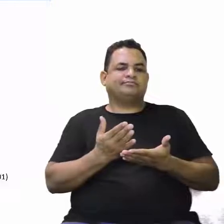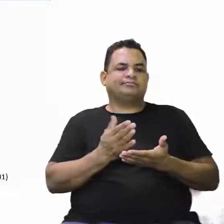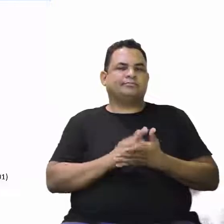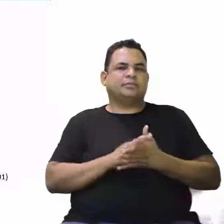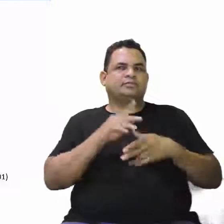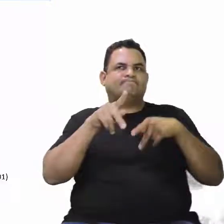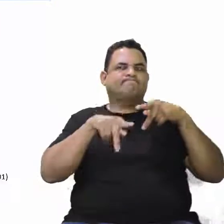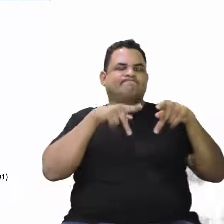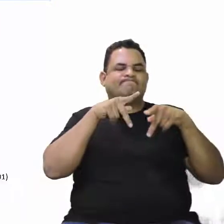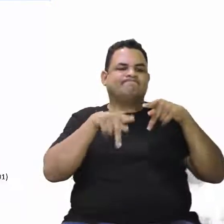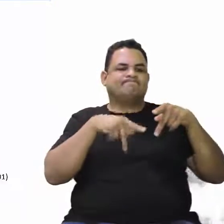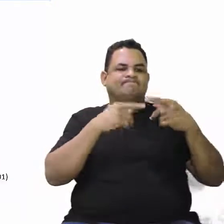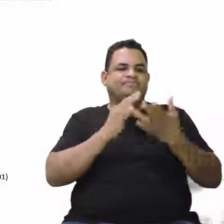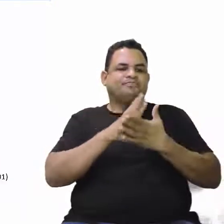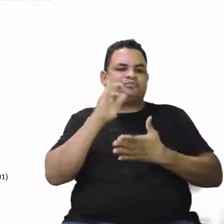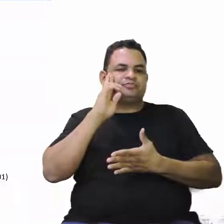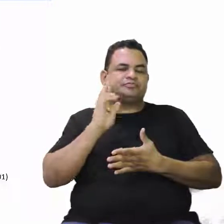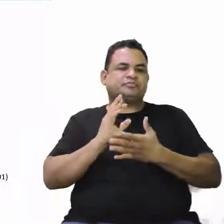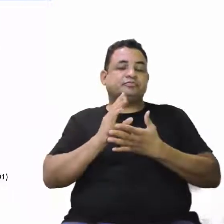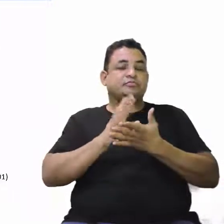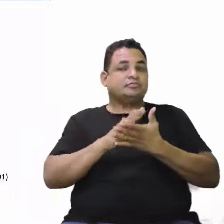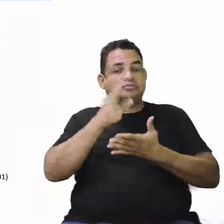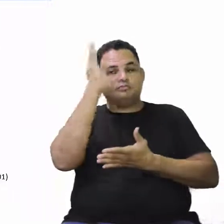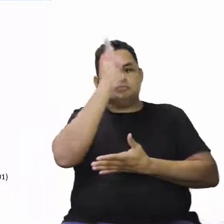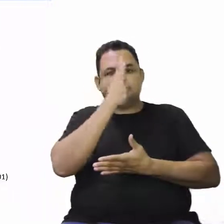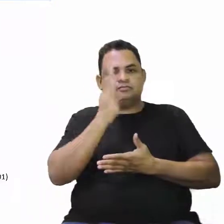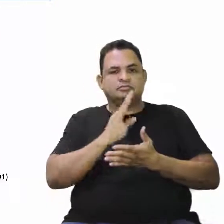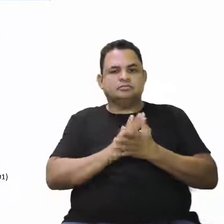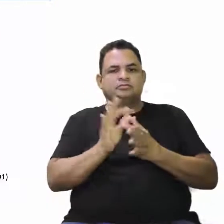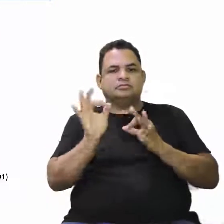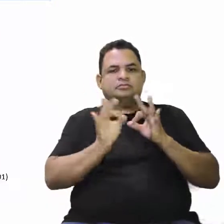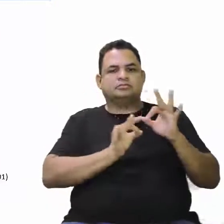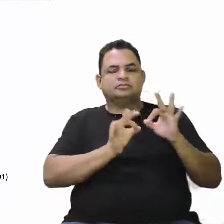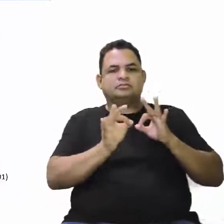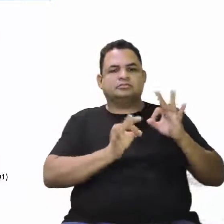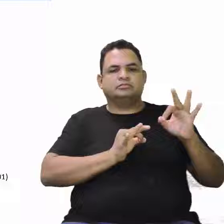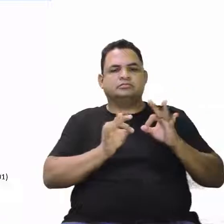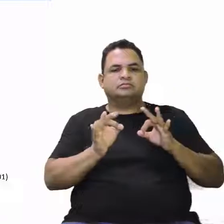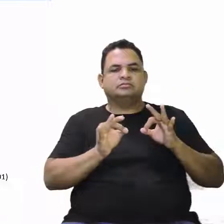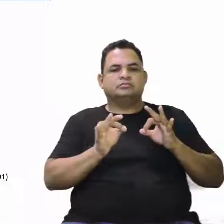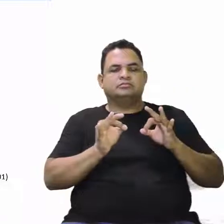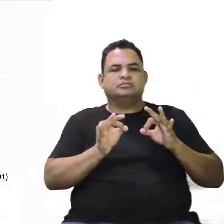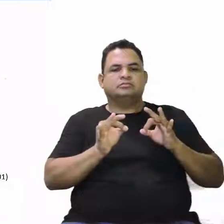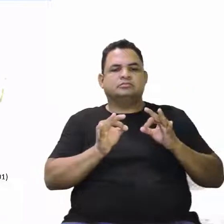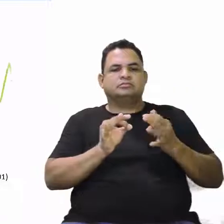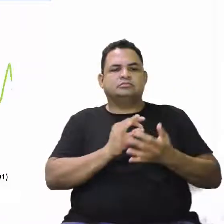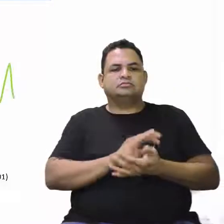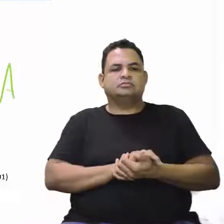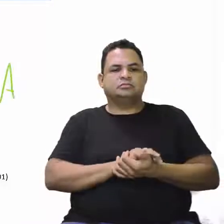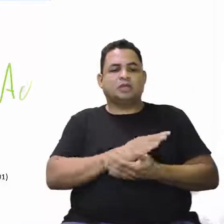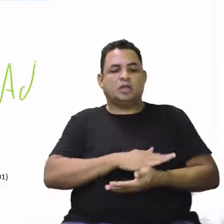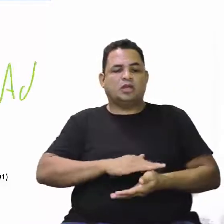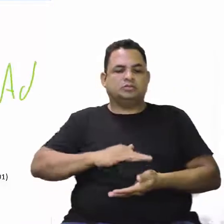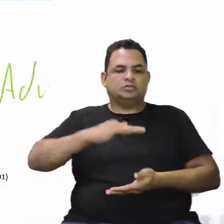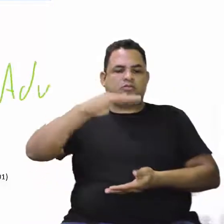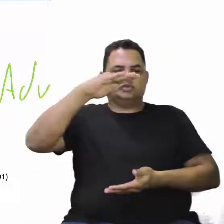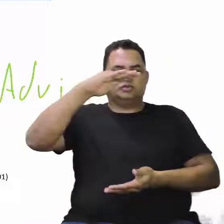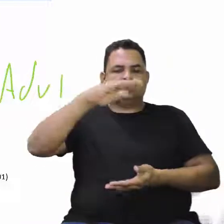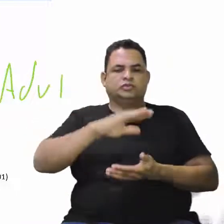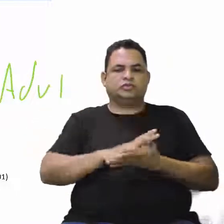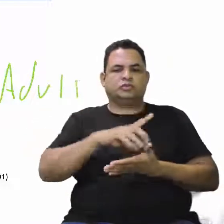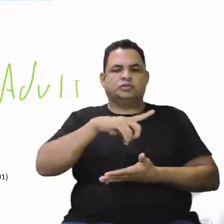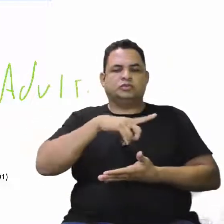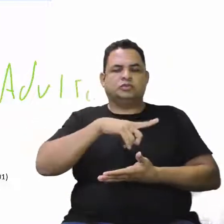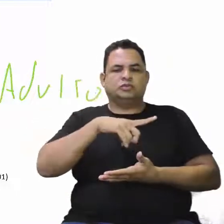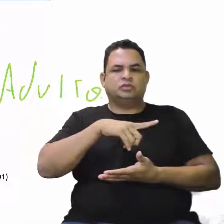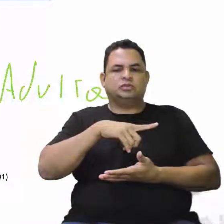parte da população brasileira é formada por adultos. Então, a gente vai